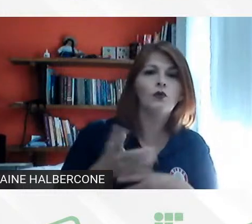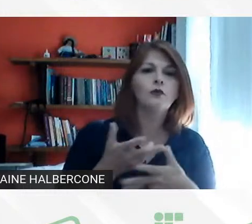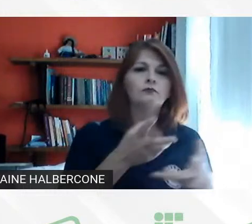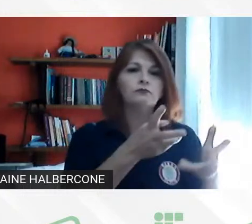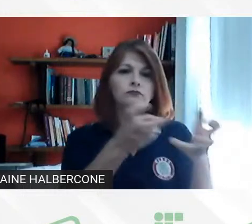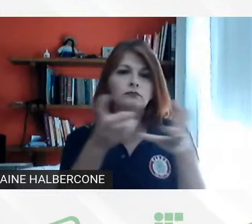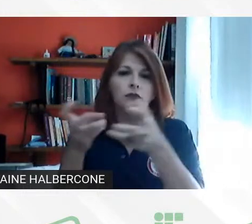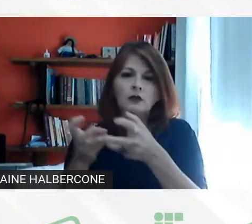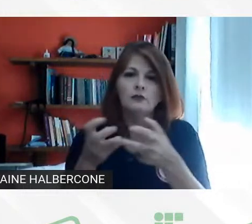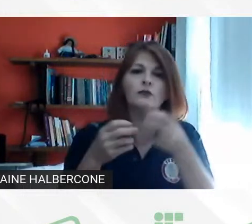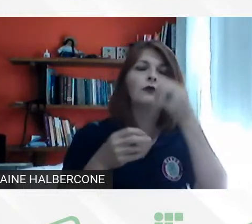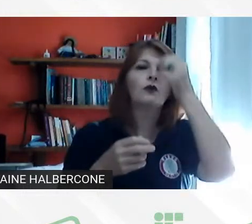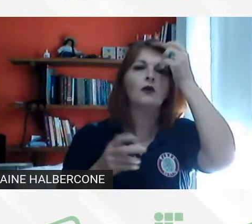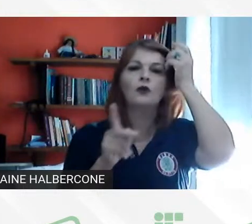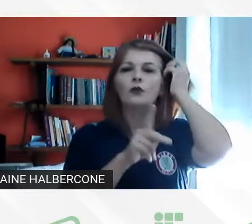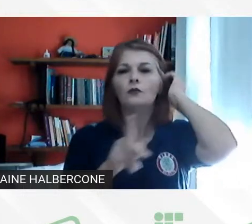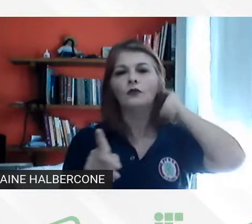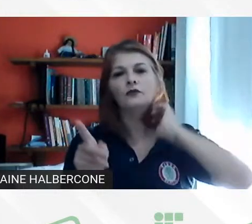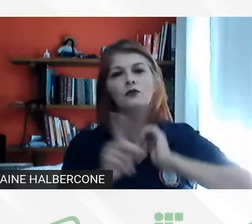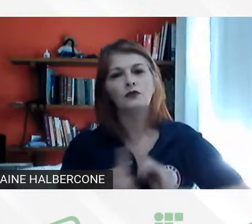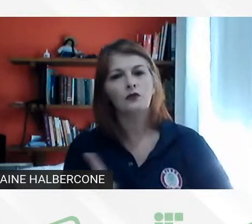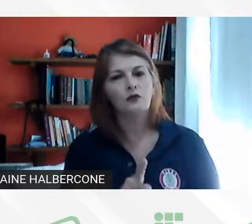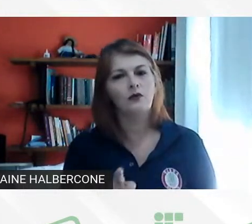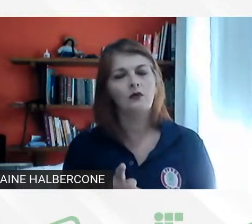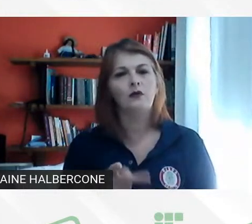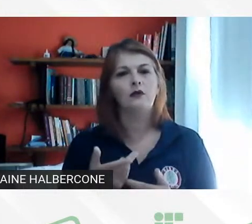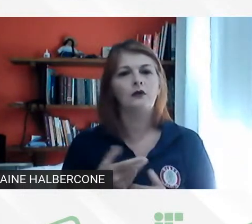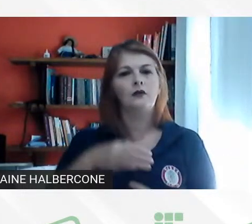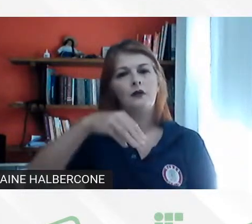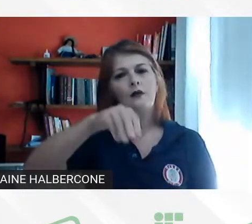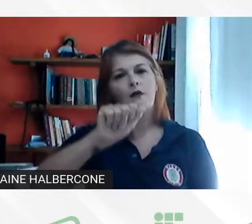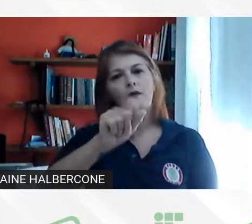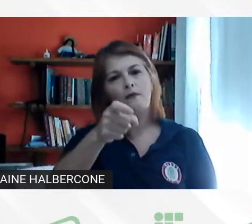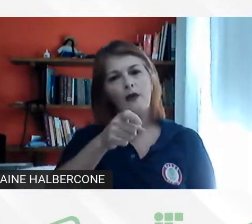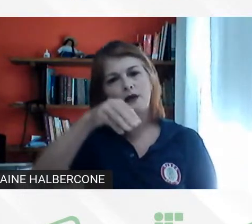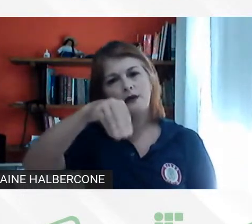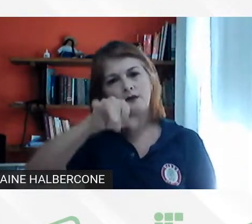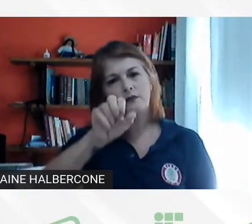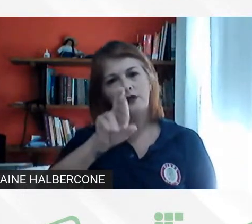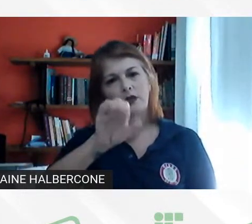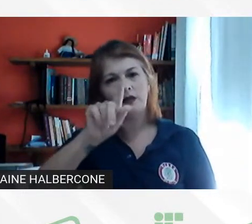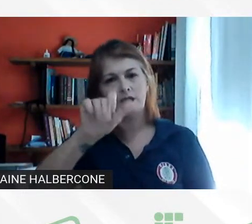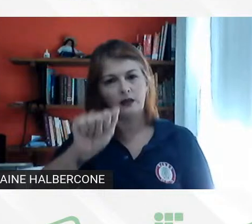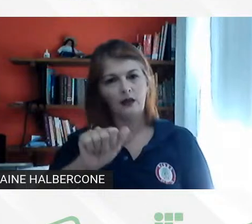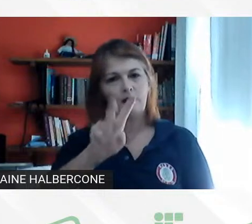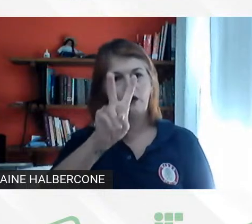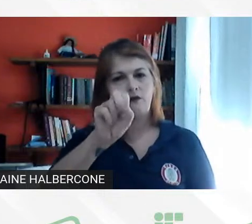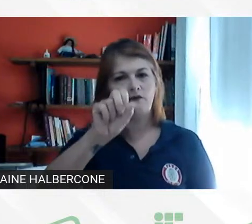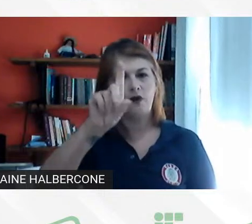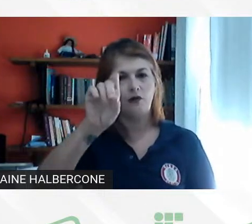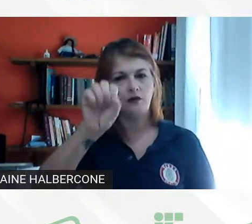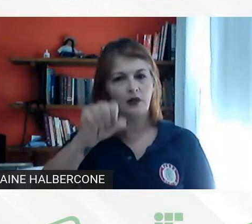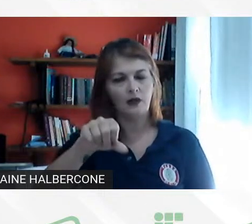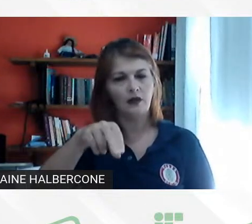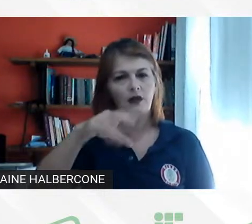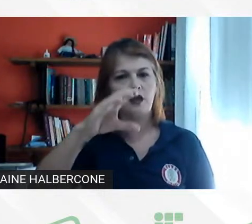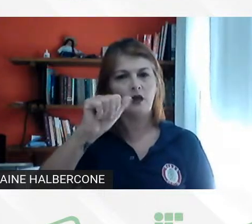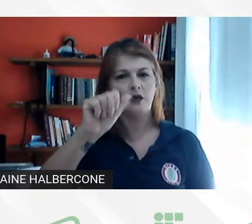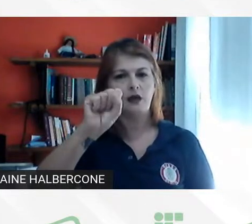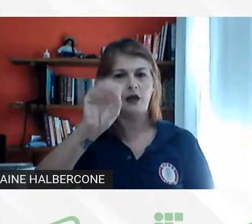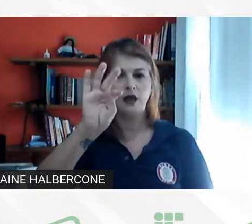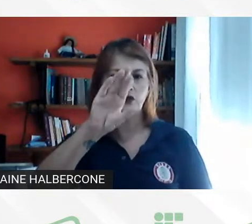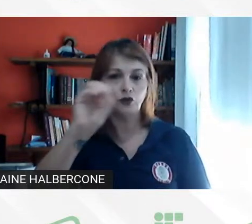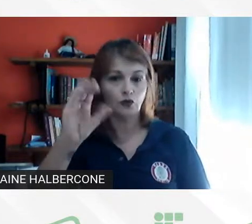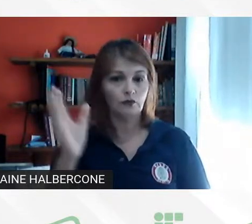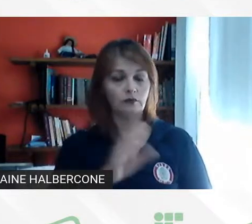perceptores, professores, o Max Miranda, o Valden Castro Pereira, o Dilo